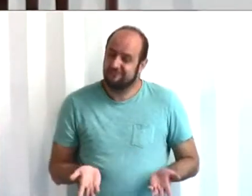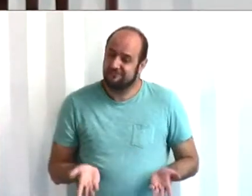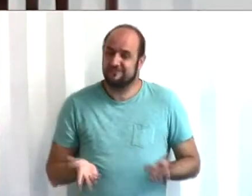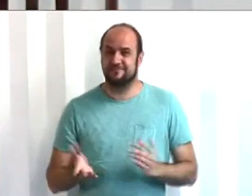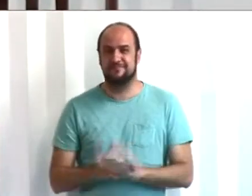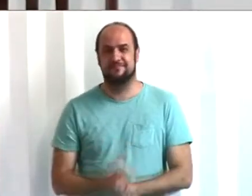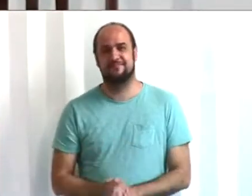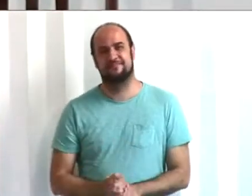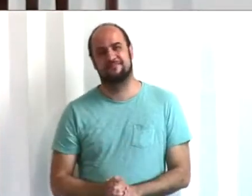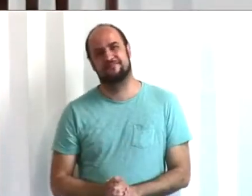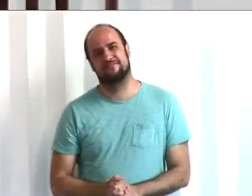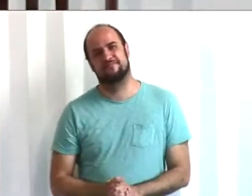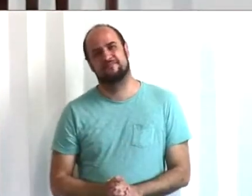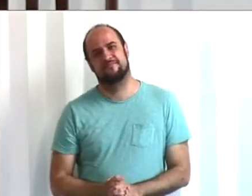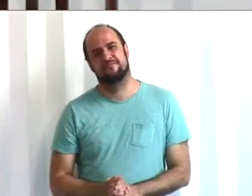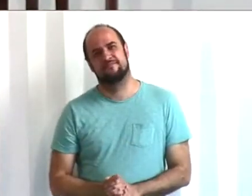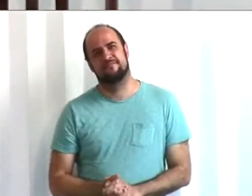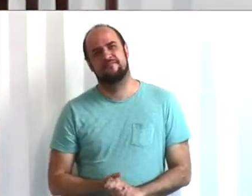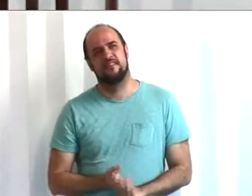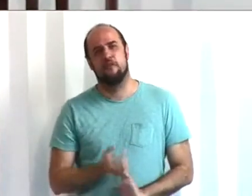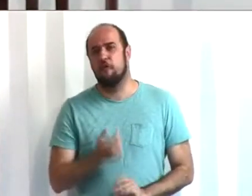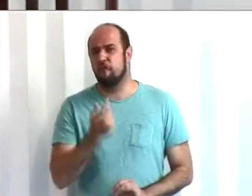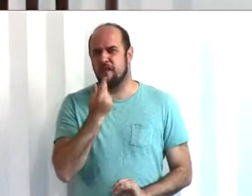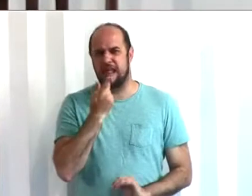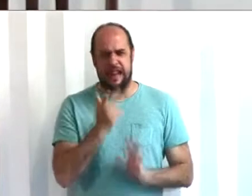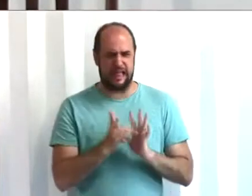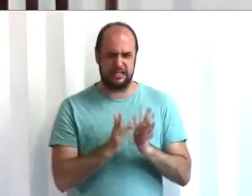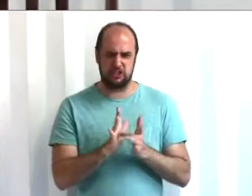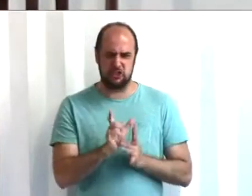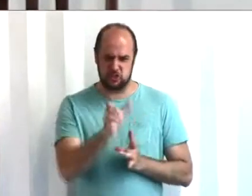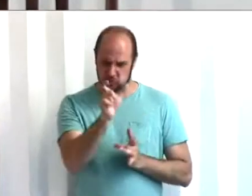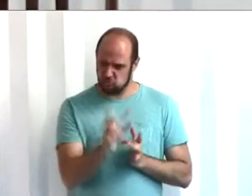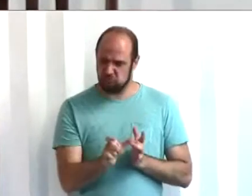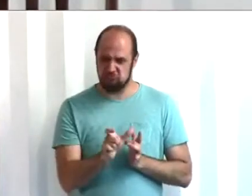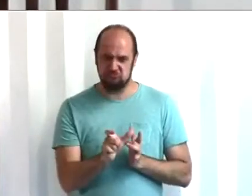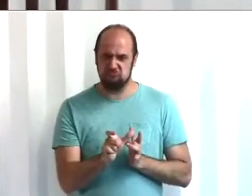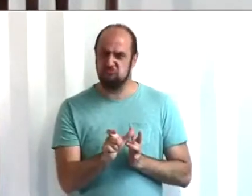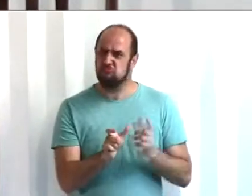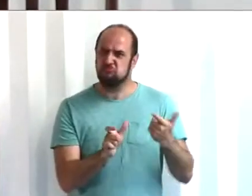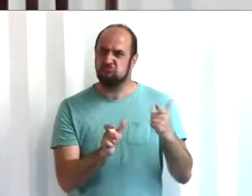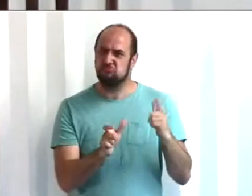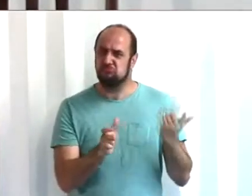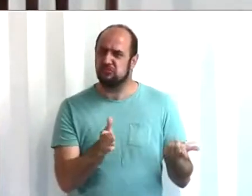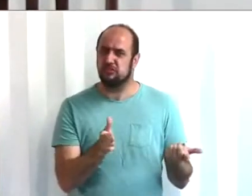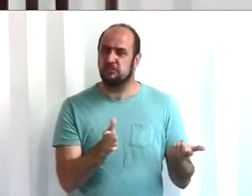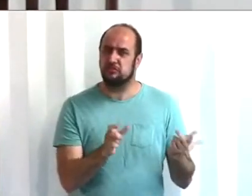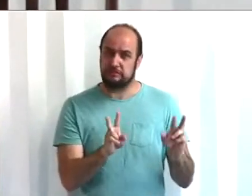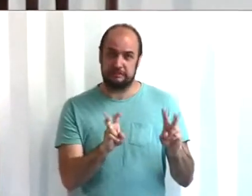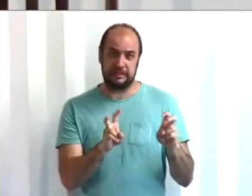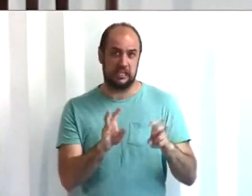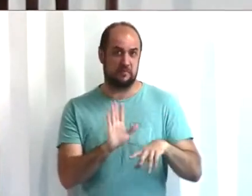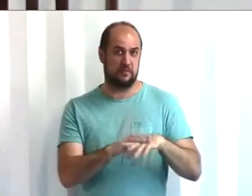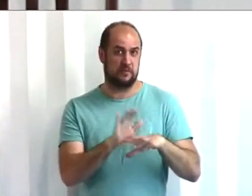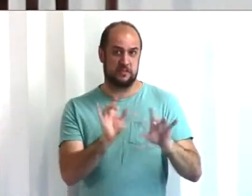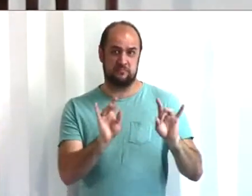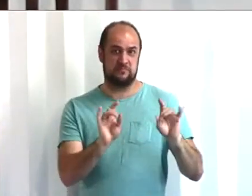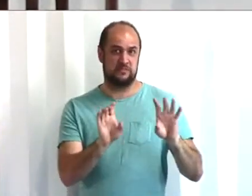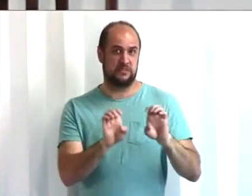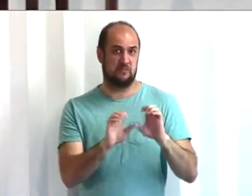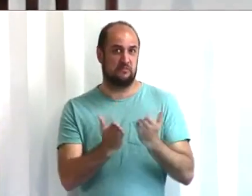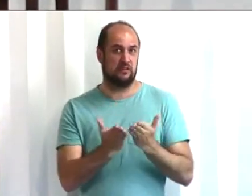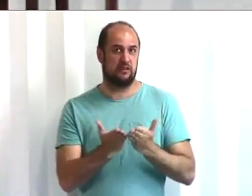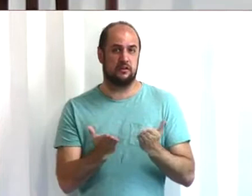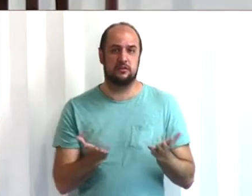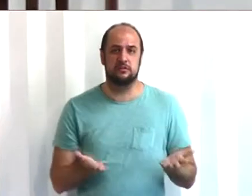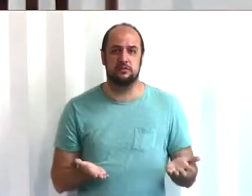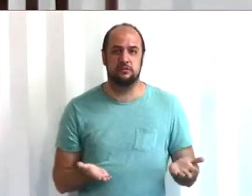Interessante, não se fala de Jesus propriamente nos assuntos mais falados, nem mesmo